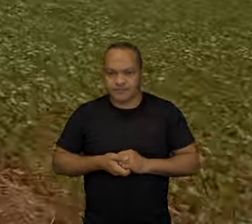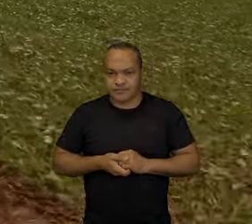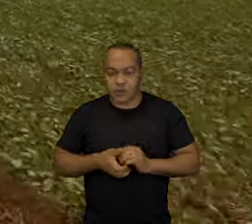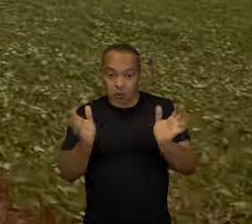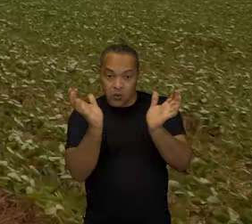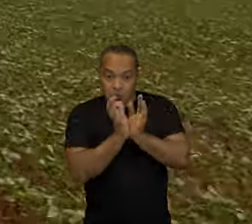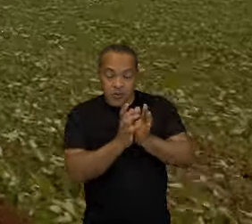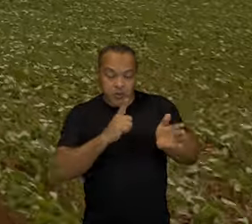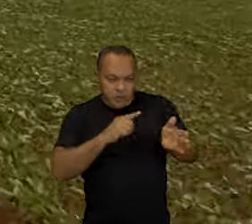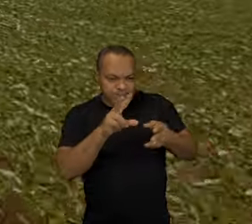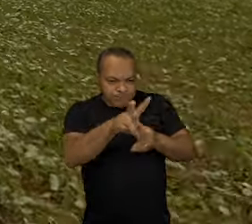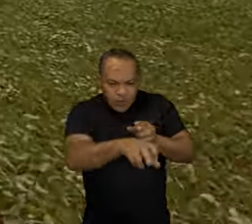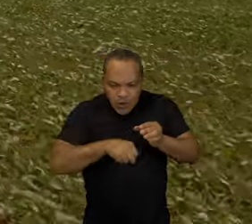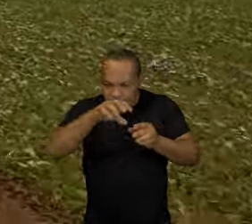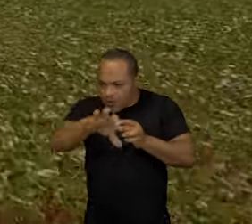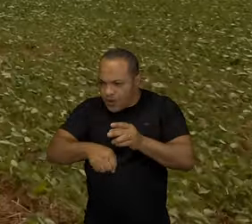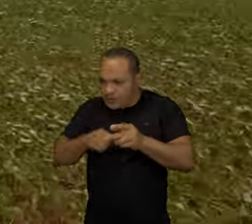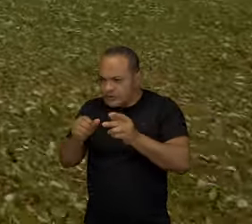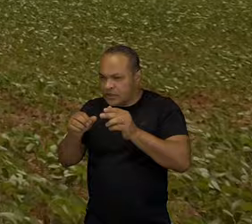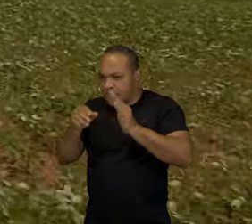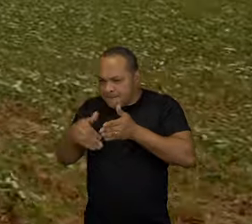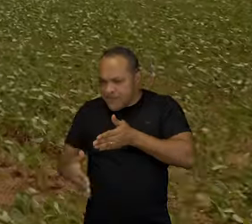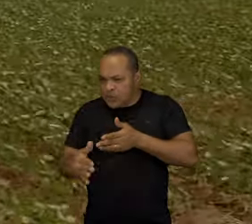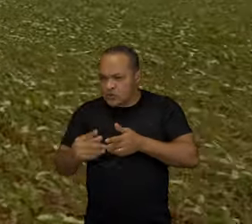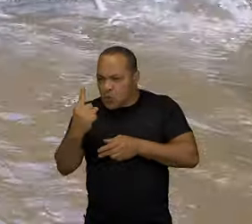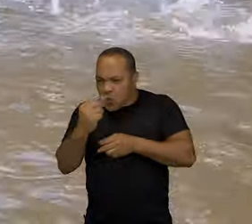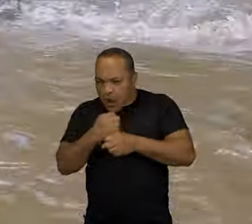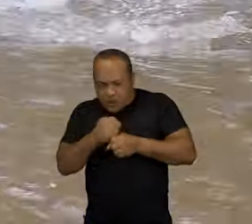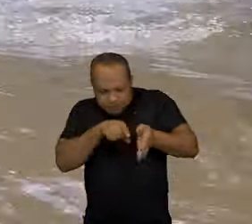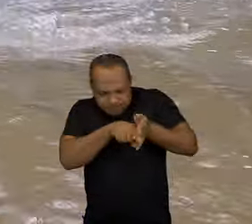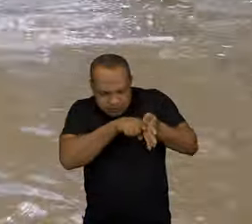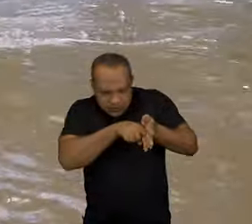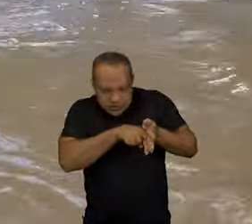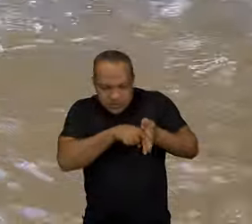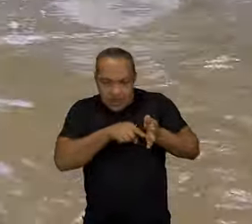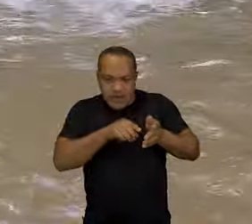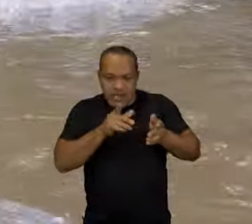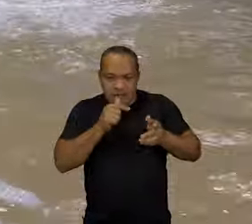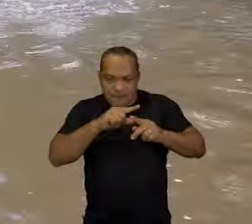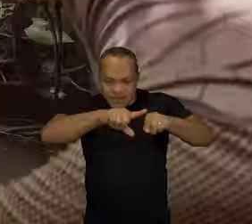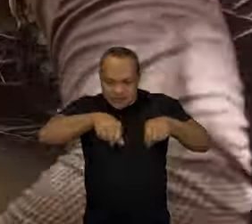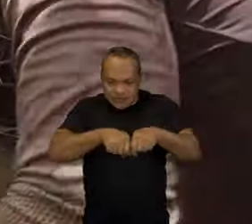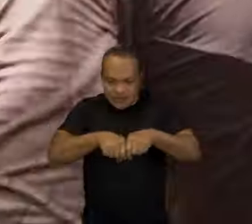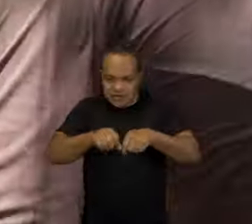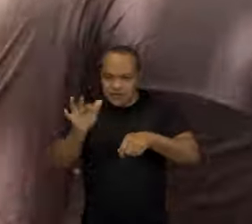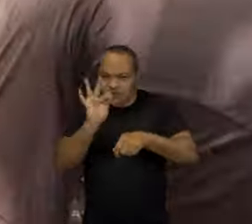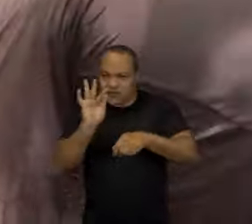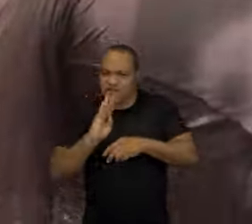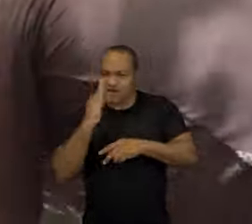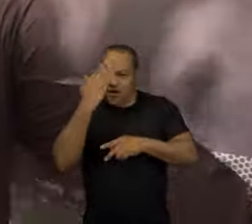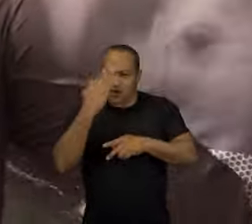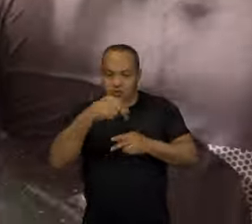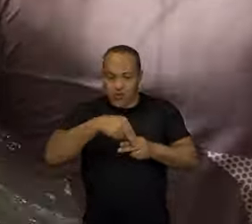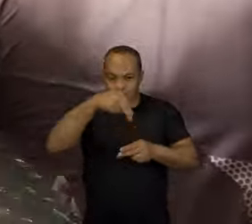A equipe realizou coletas de peixes padronizadas durante um ano na bacia do rio São Francisco